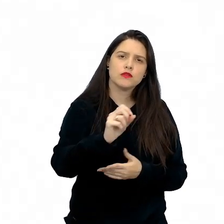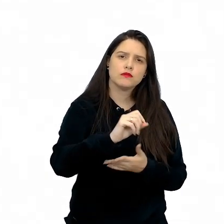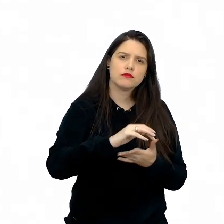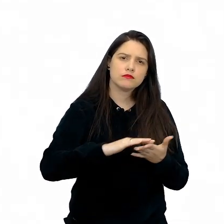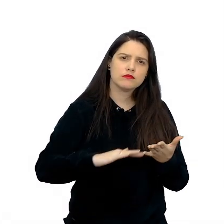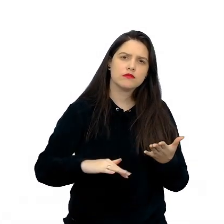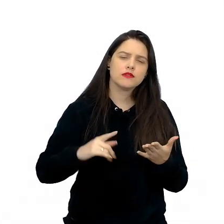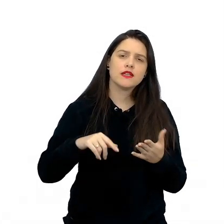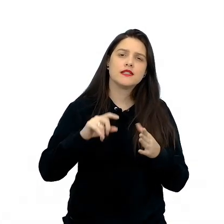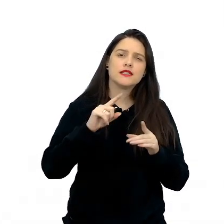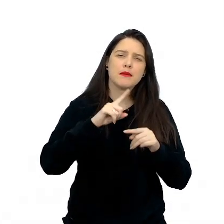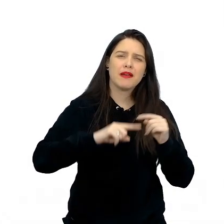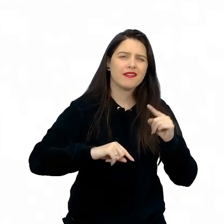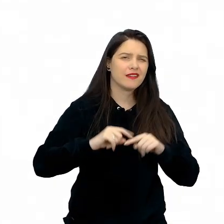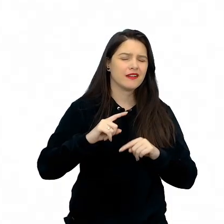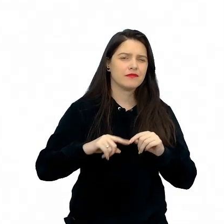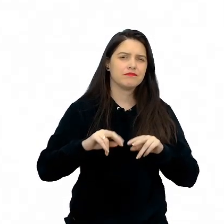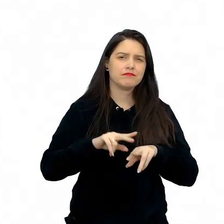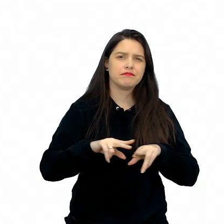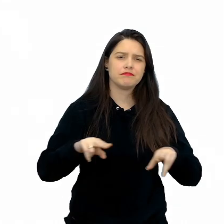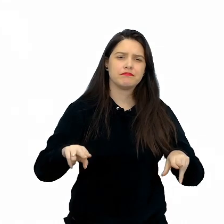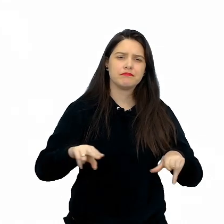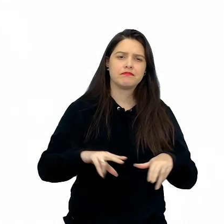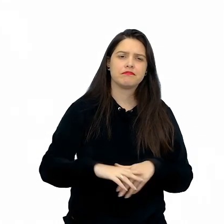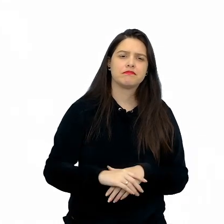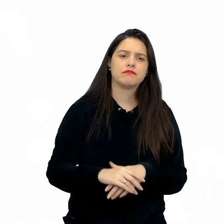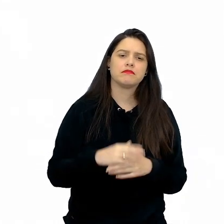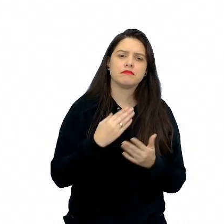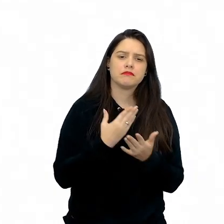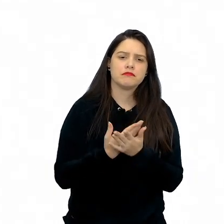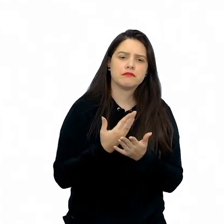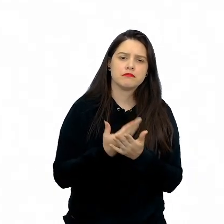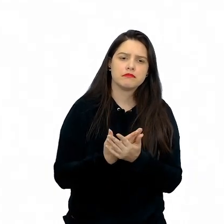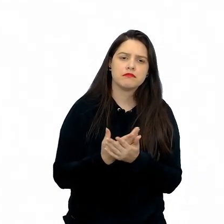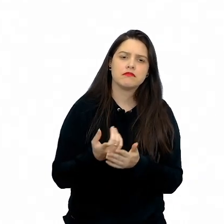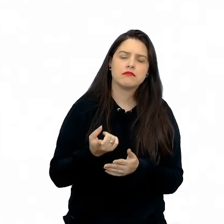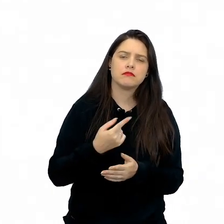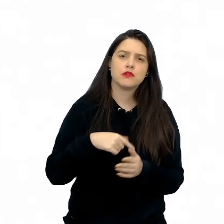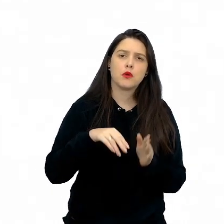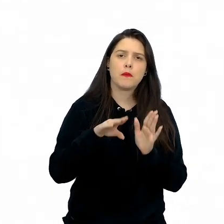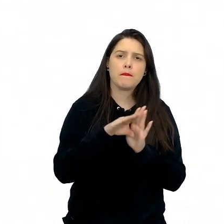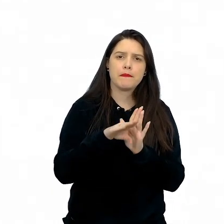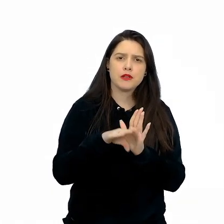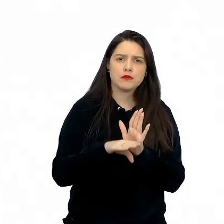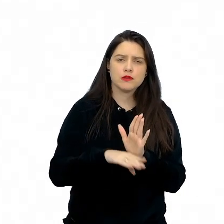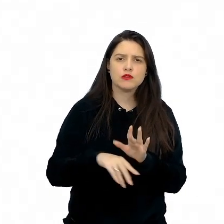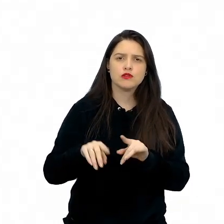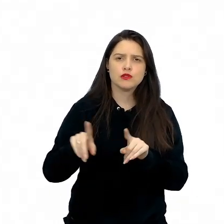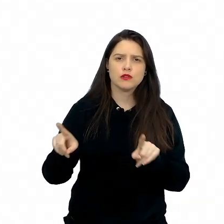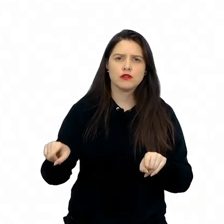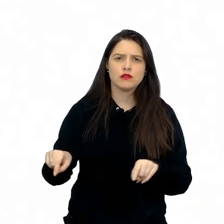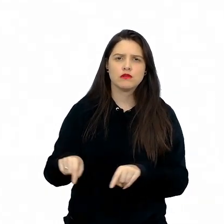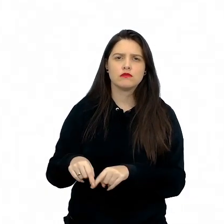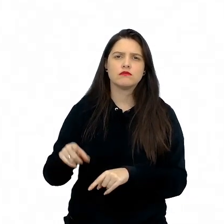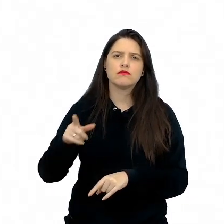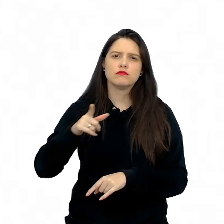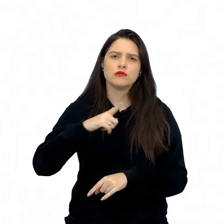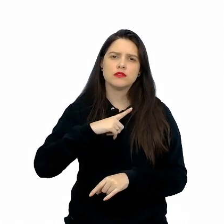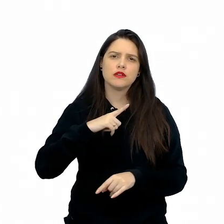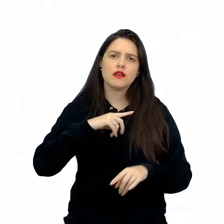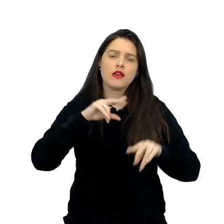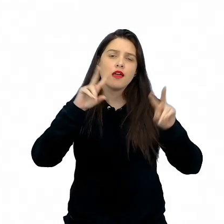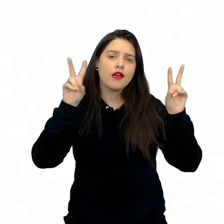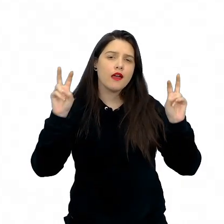na semana B, falar no seu celular. Claro, né, tem que fazer o plano de aula, com documento de escola, mas aí é um jeito da